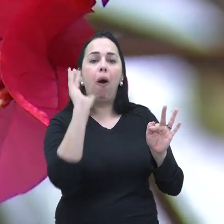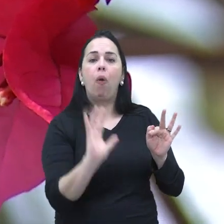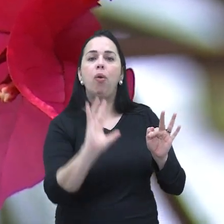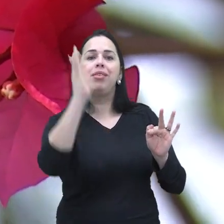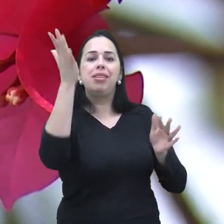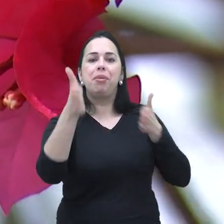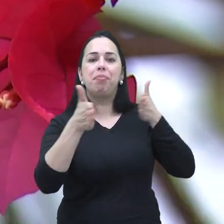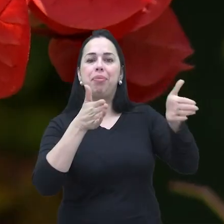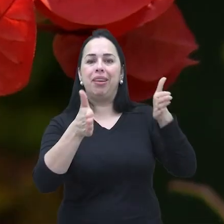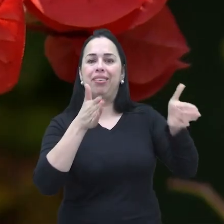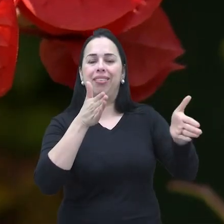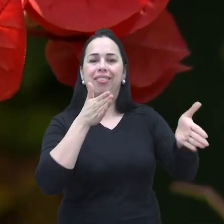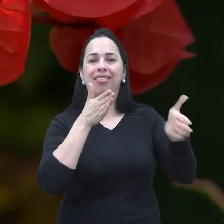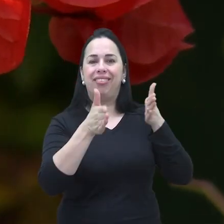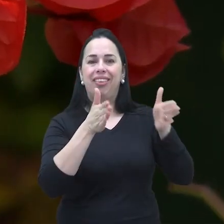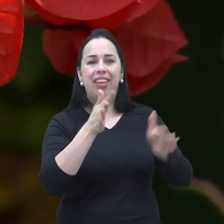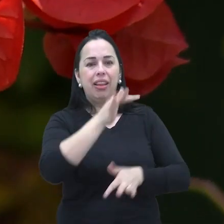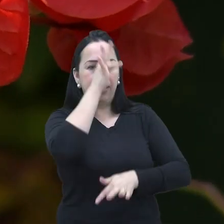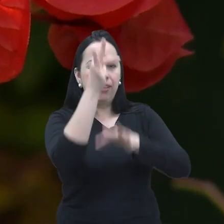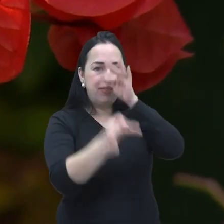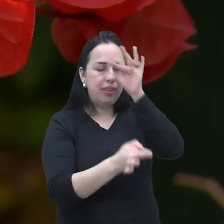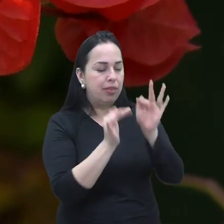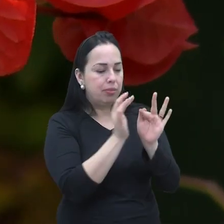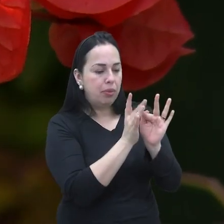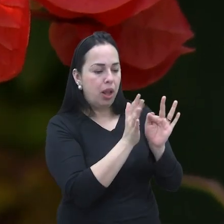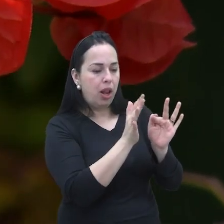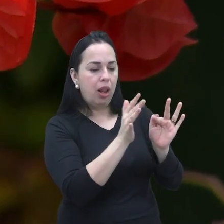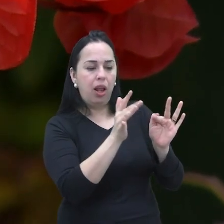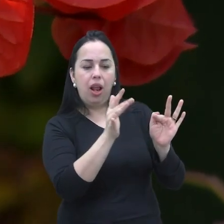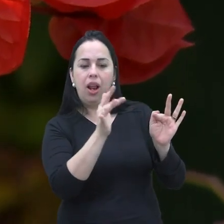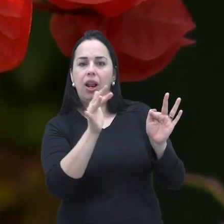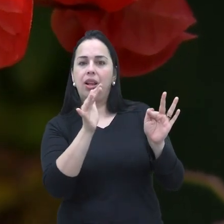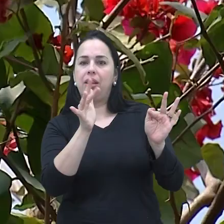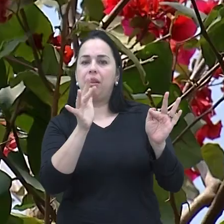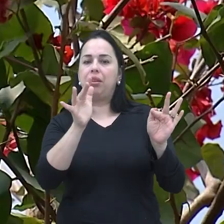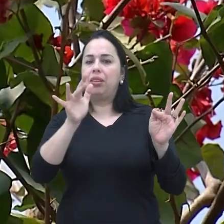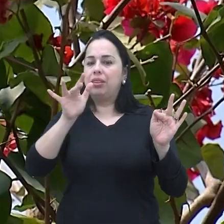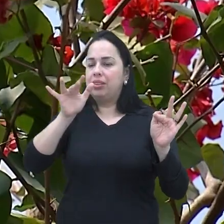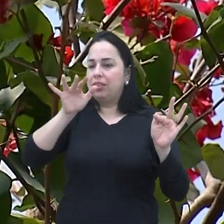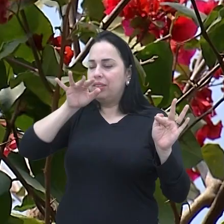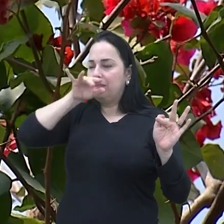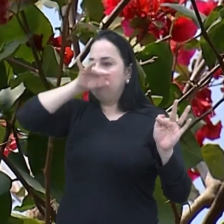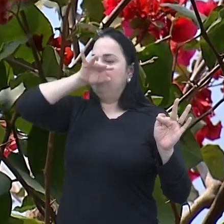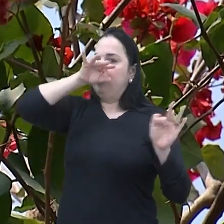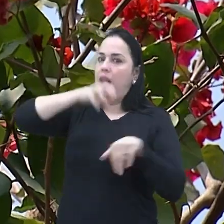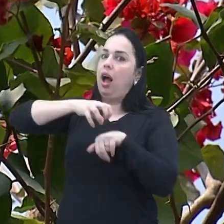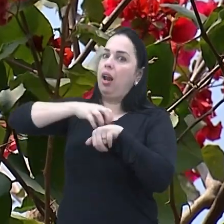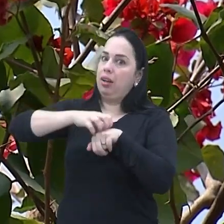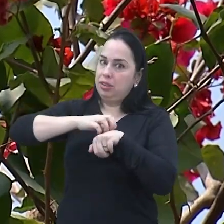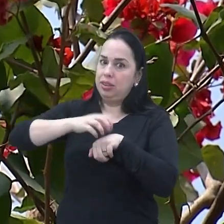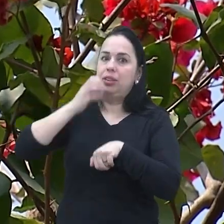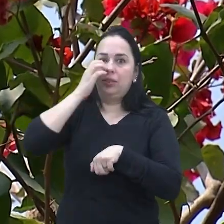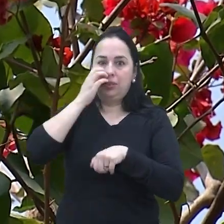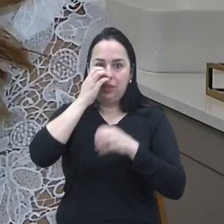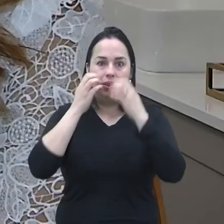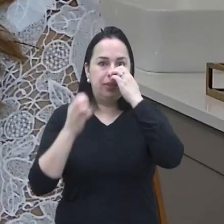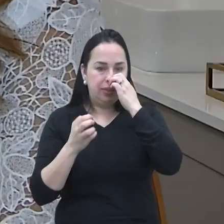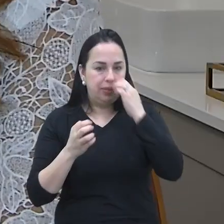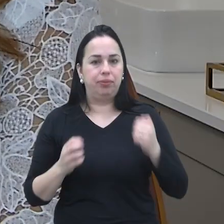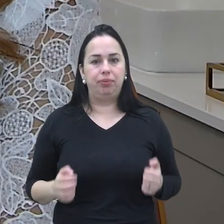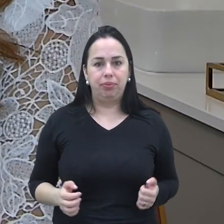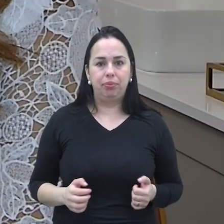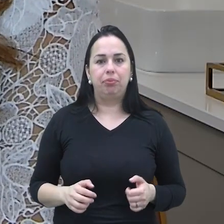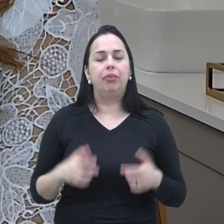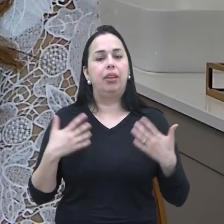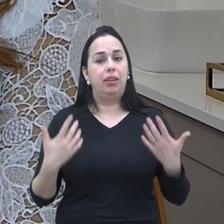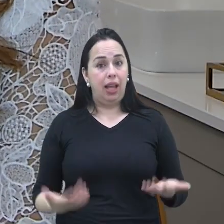na primavera. O pólen liberado pelas plantas durante a reprodução pode causar reações alérgicas. A gente